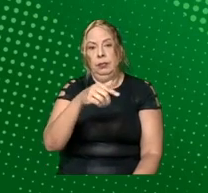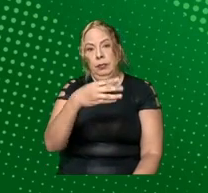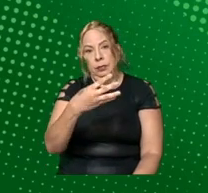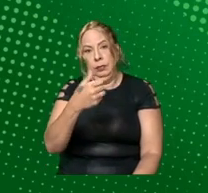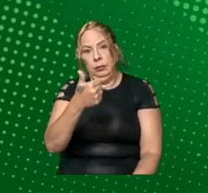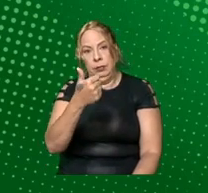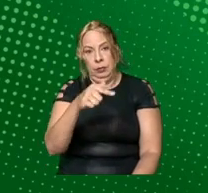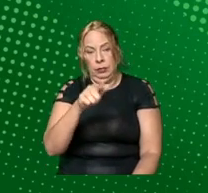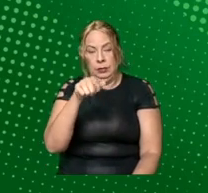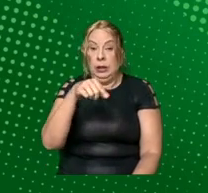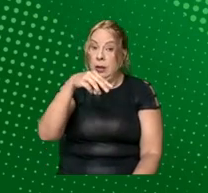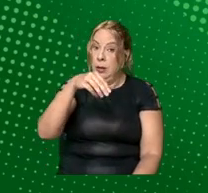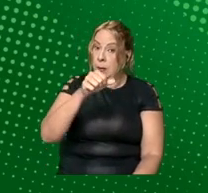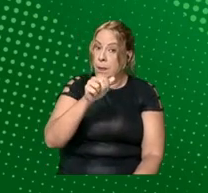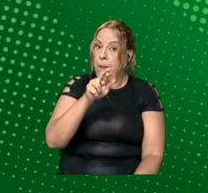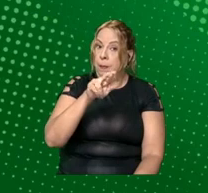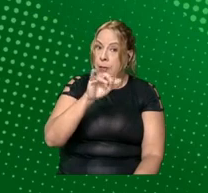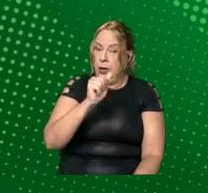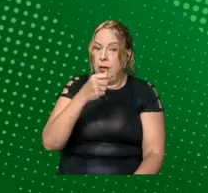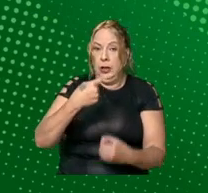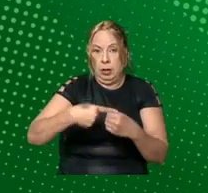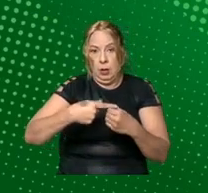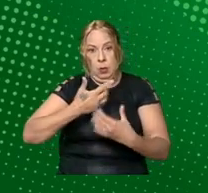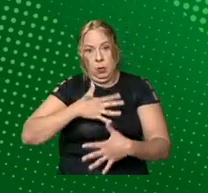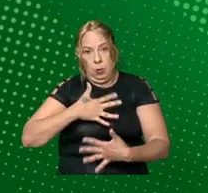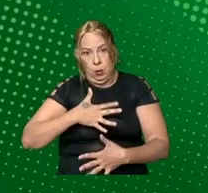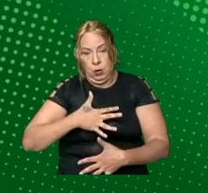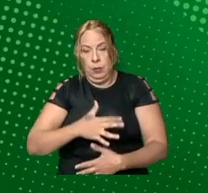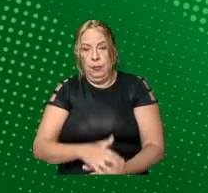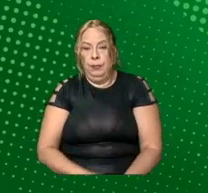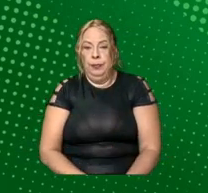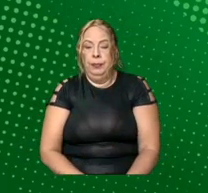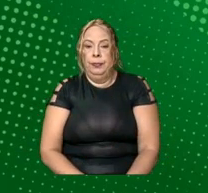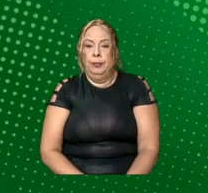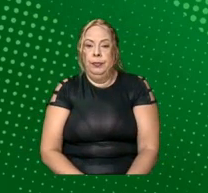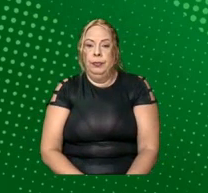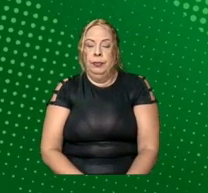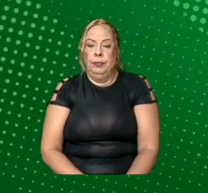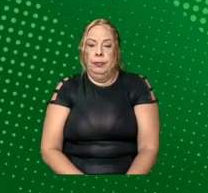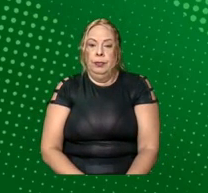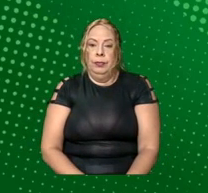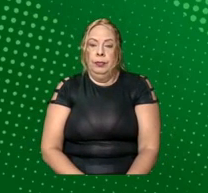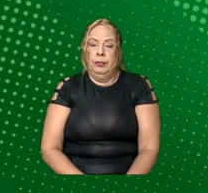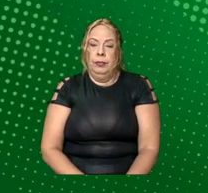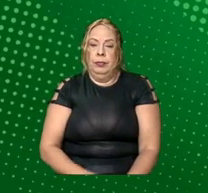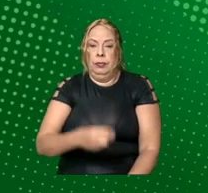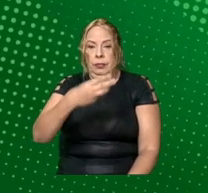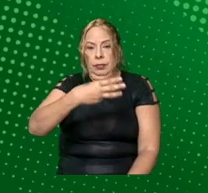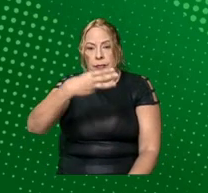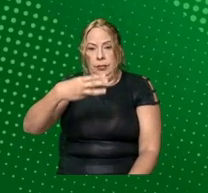047417, a Maria Jussara de Glória, com a Shirley Pé Quente Regional Glória. E girou, parou,